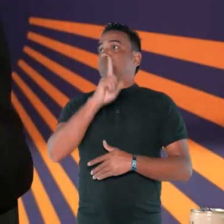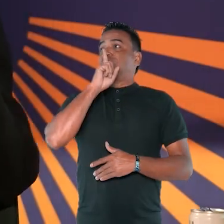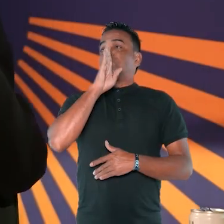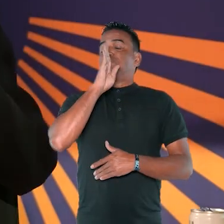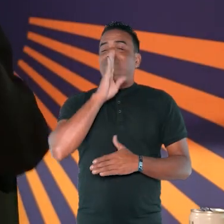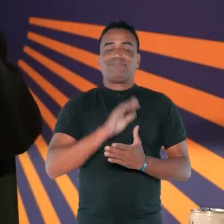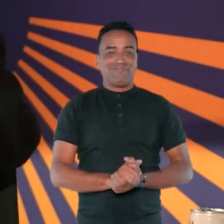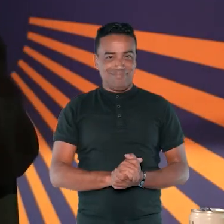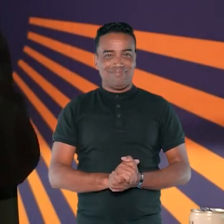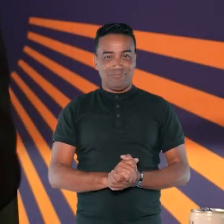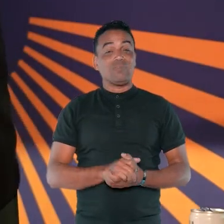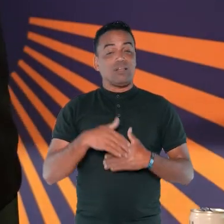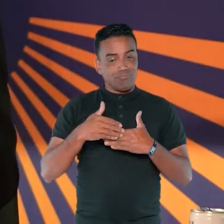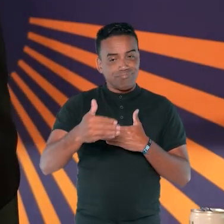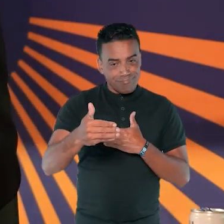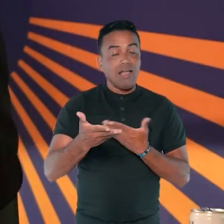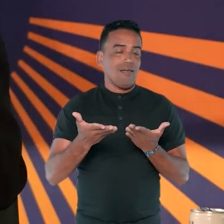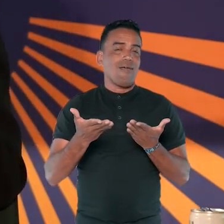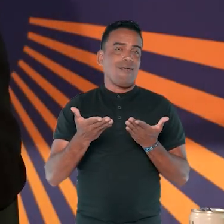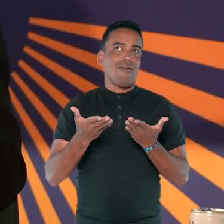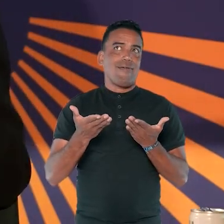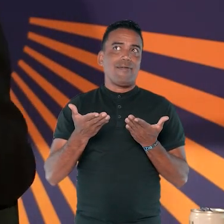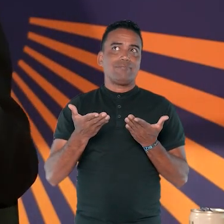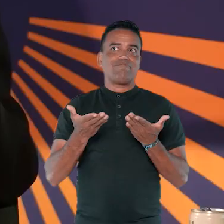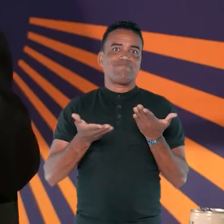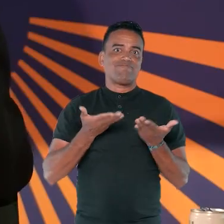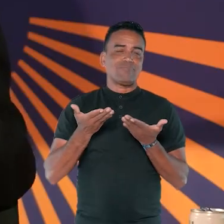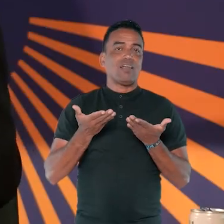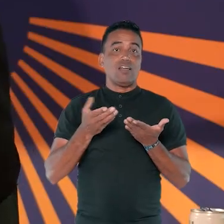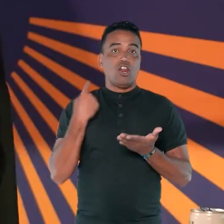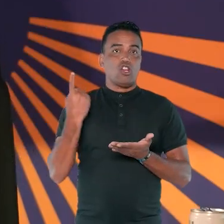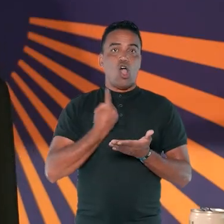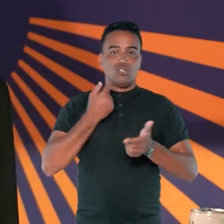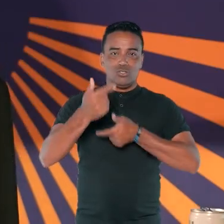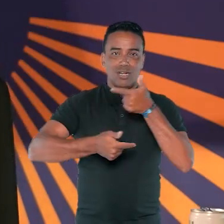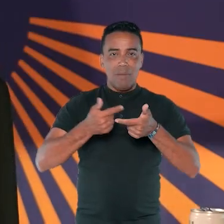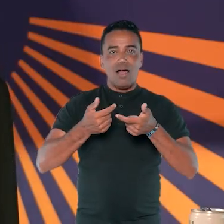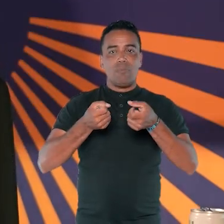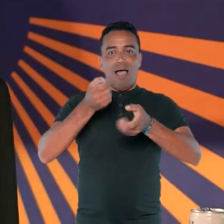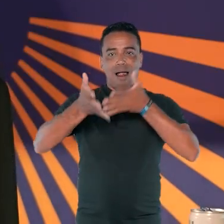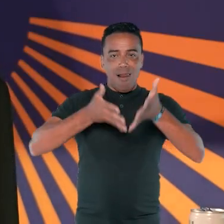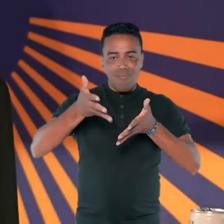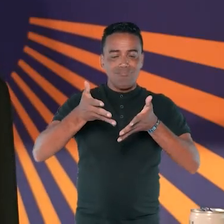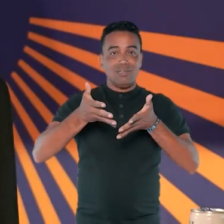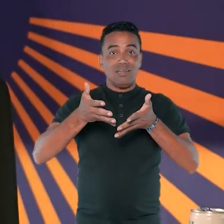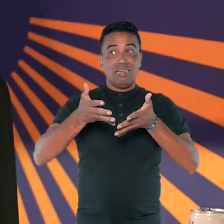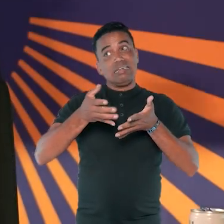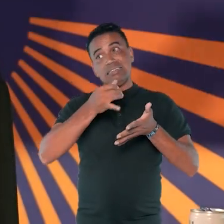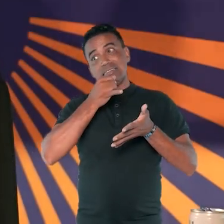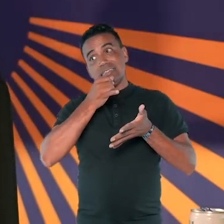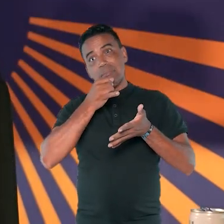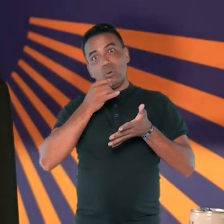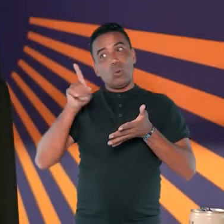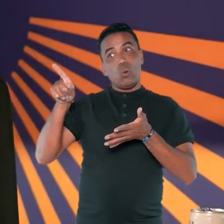Então, a partir daí, a nossa atuação para poder dizer alguma coisa descontentando aqueles